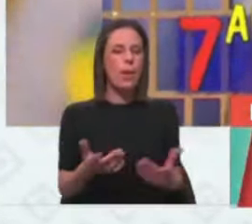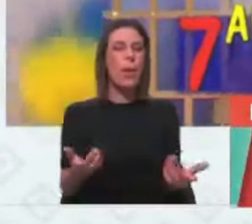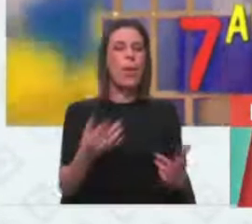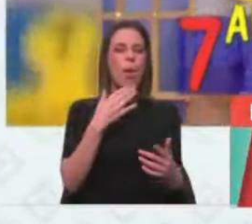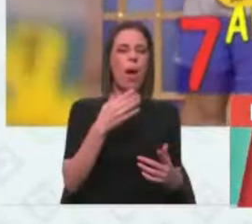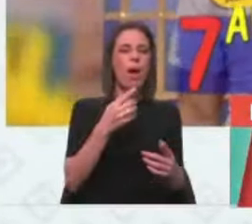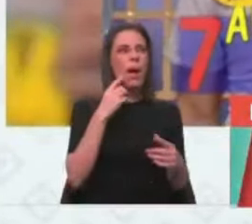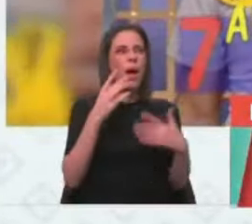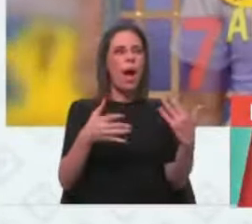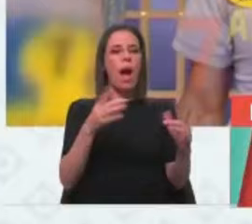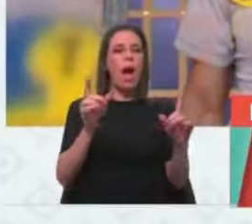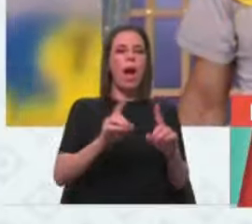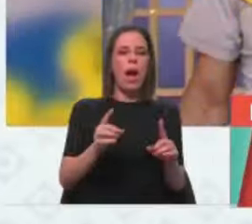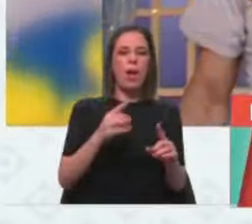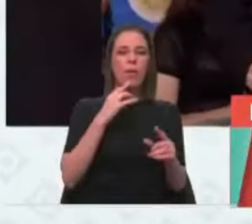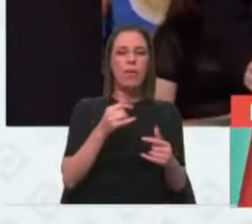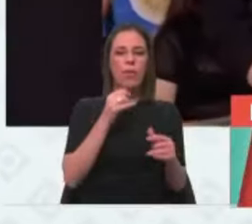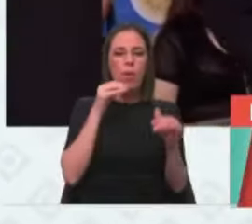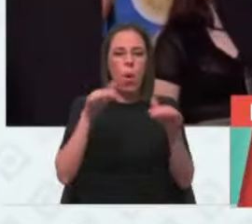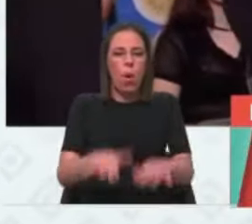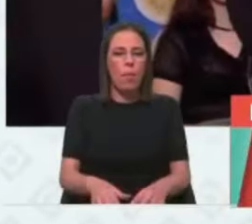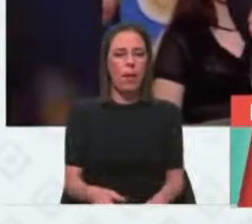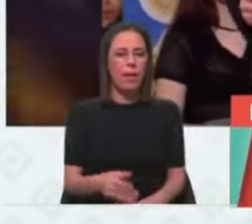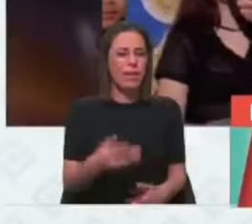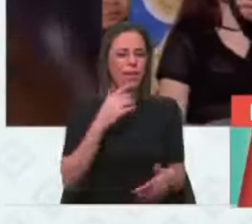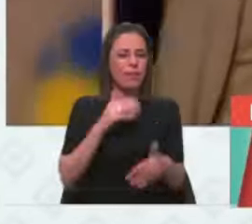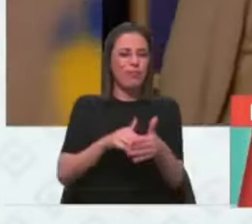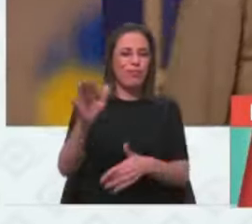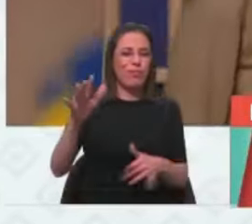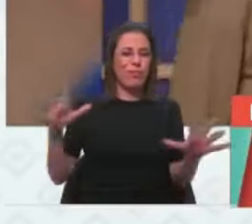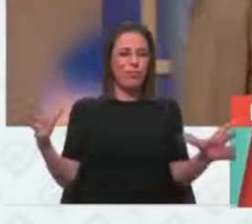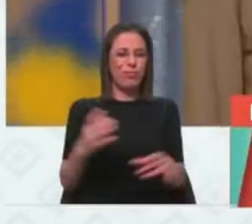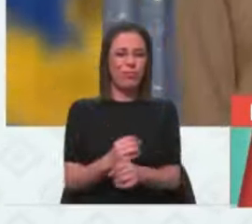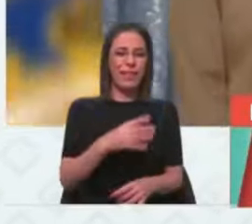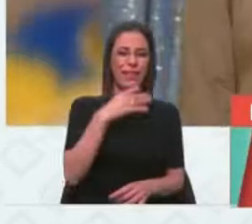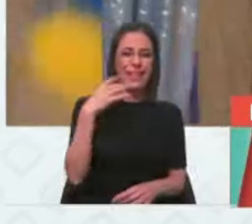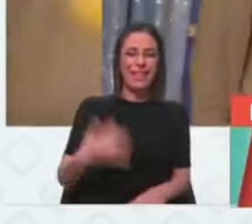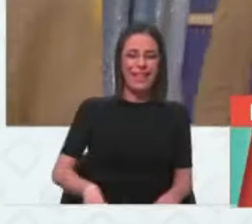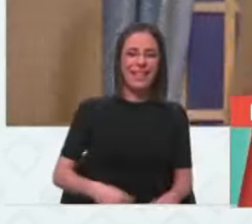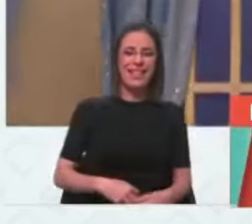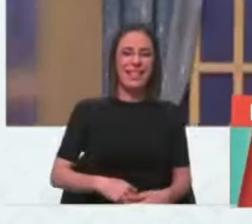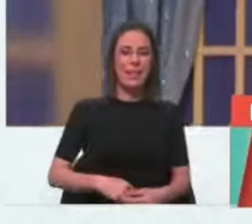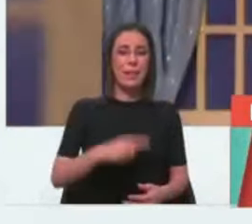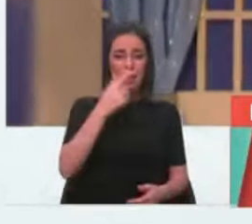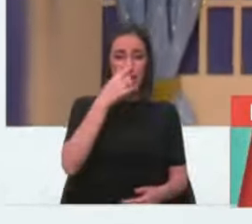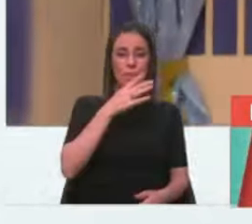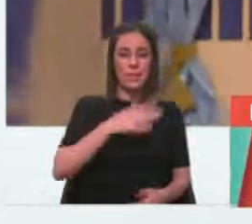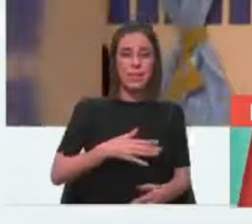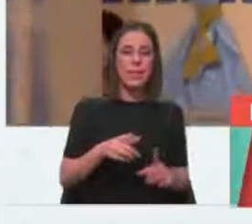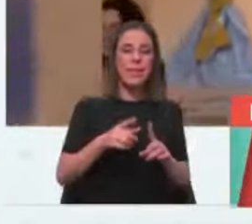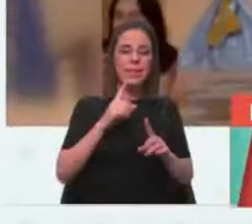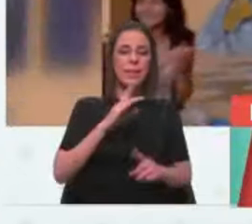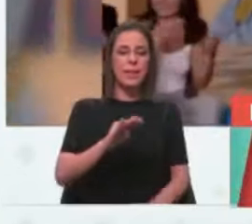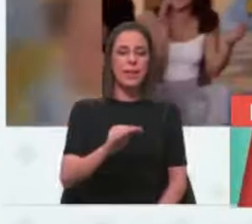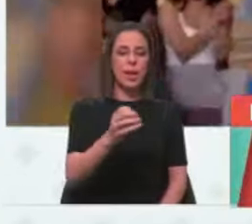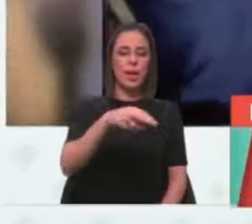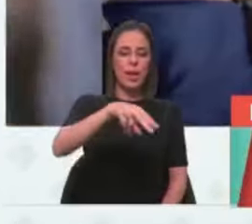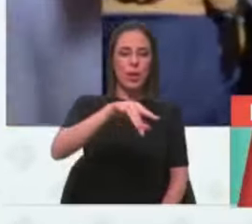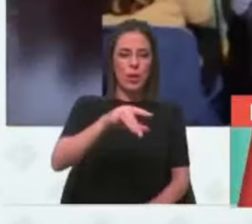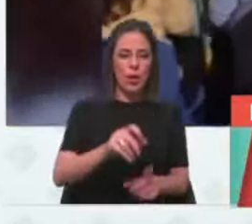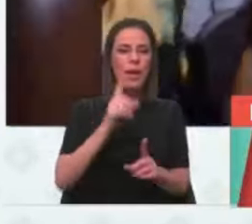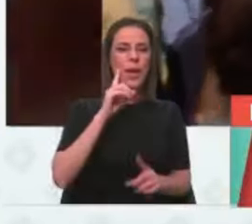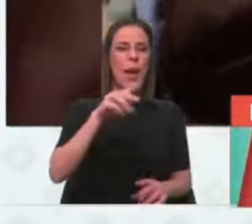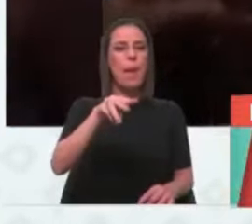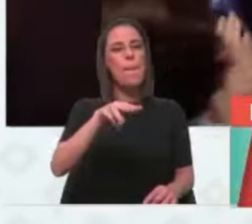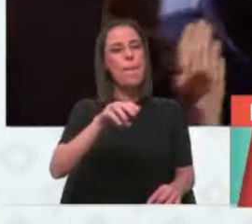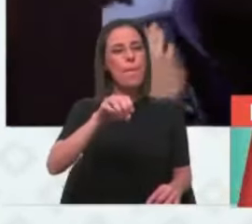série? Aquela... Não, mas fui logo ao banho para ir na segunda eliminatória. É engraçado. E as pessoas me dizem. A Sónia Antão, a Mónica. A Mónica. Ah,